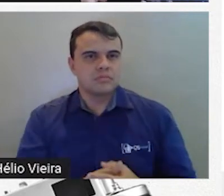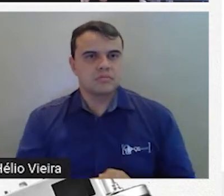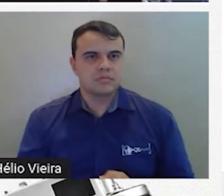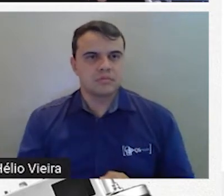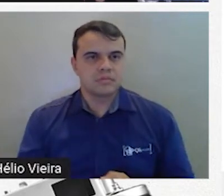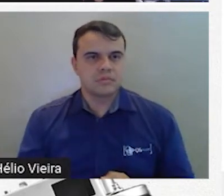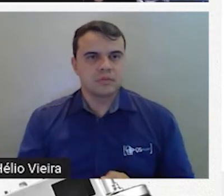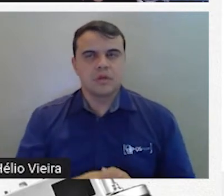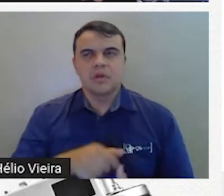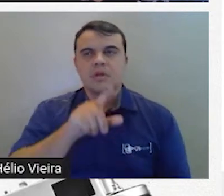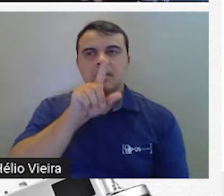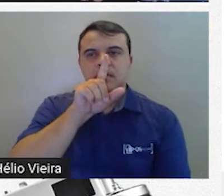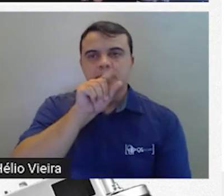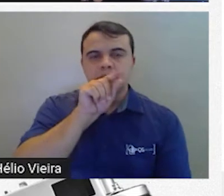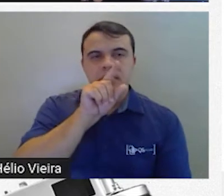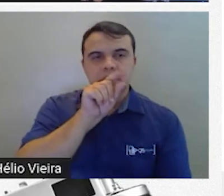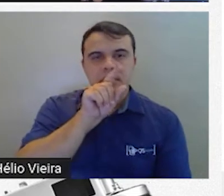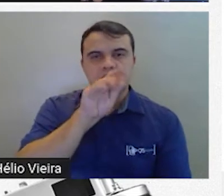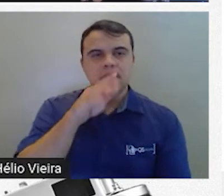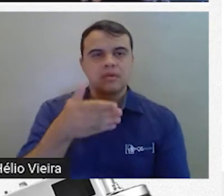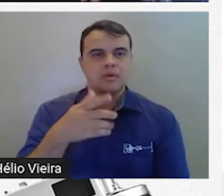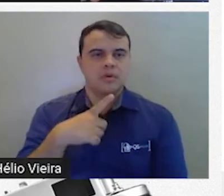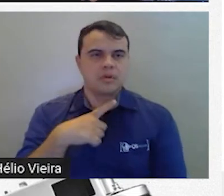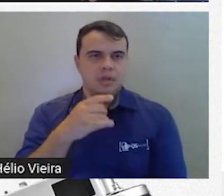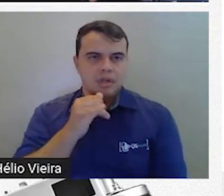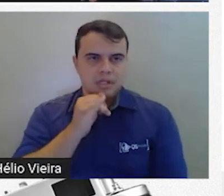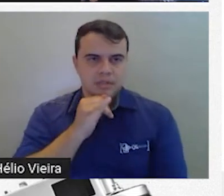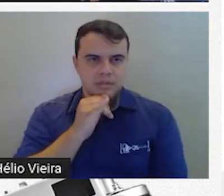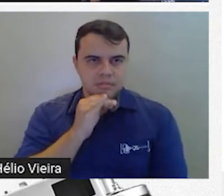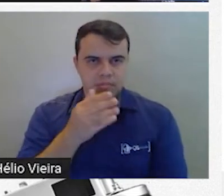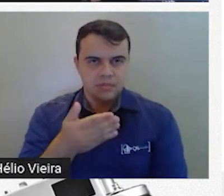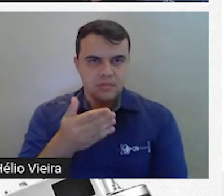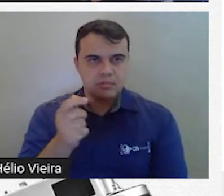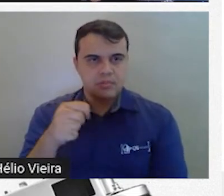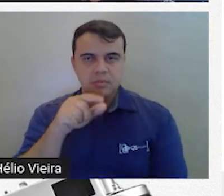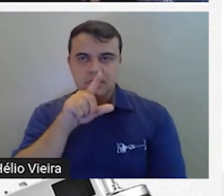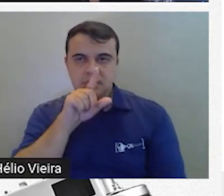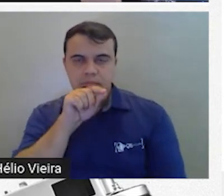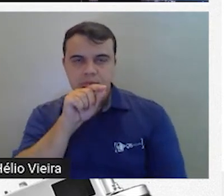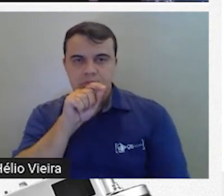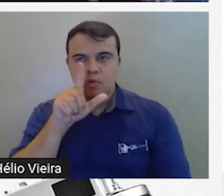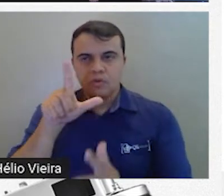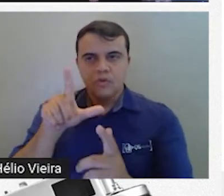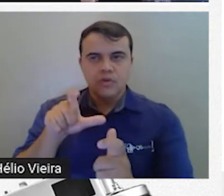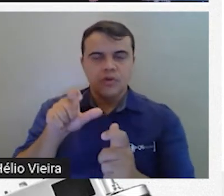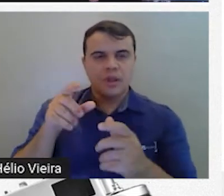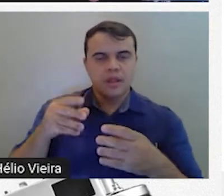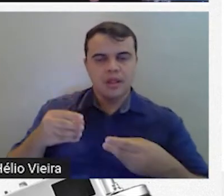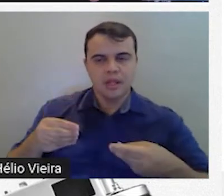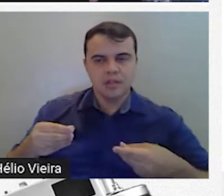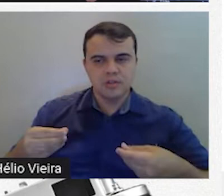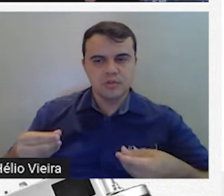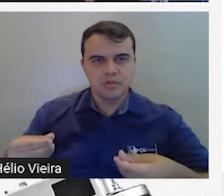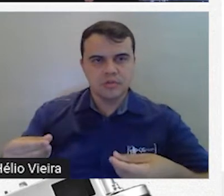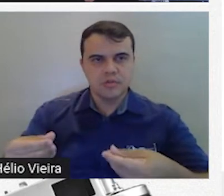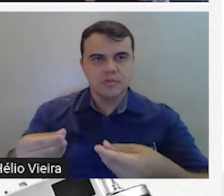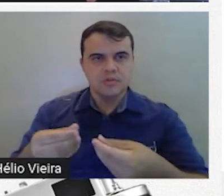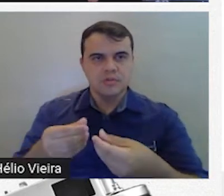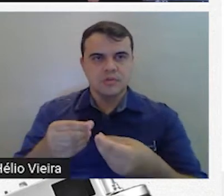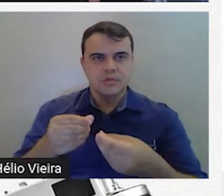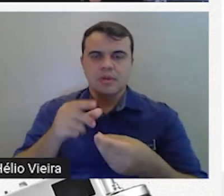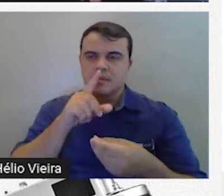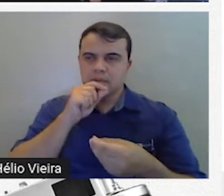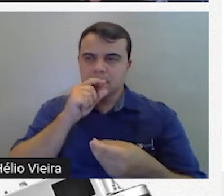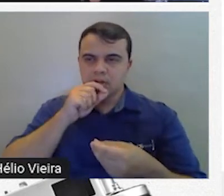do passarinho, por exemplo, no início, né, da cor. Eu posso pegar a textura da pena do